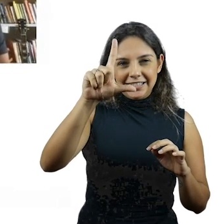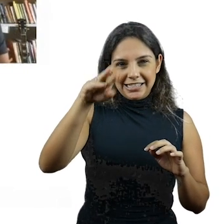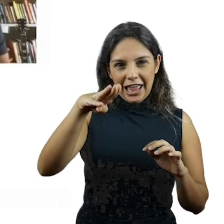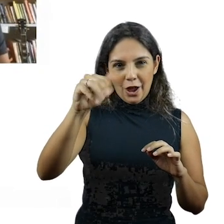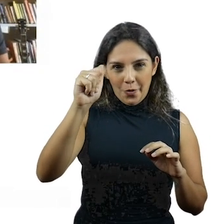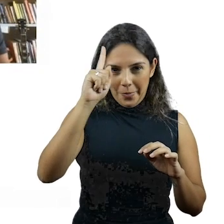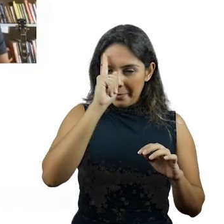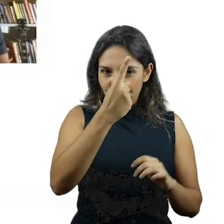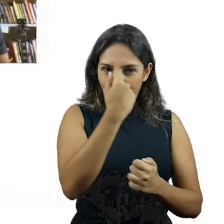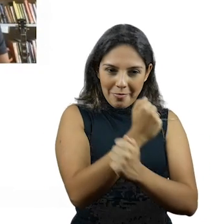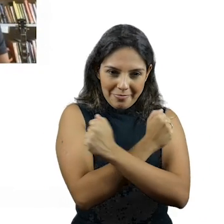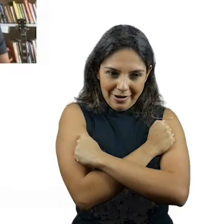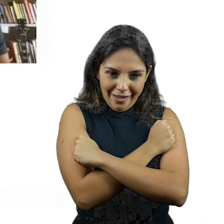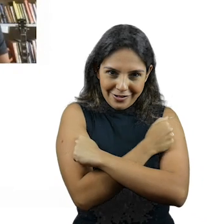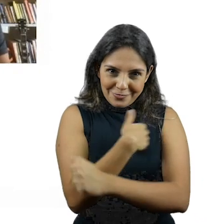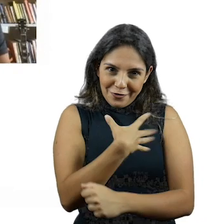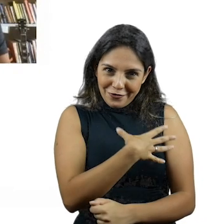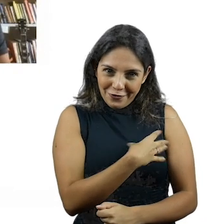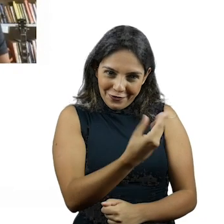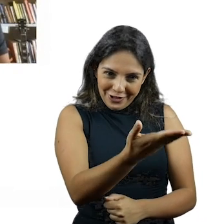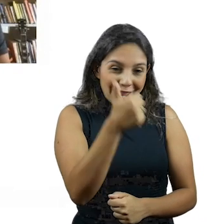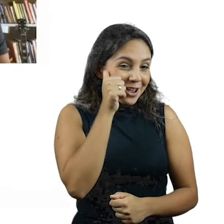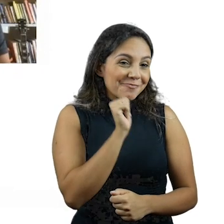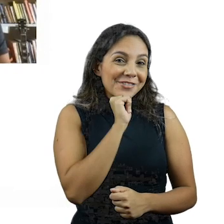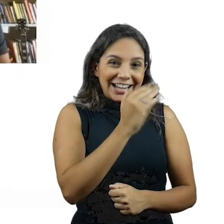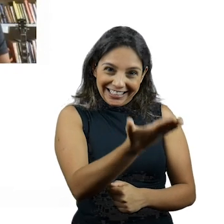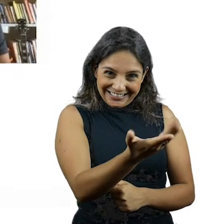querido filho, é orgulho da minha família.